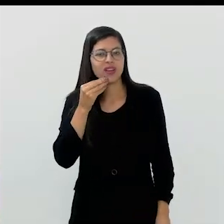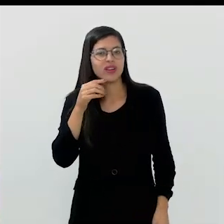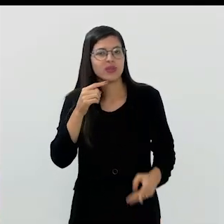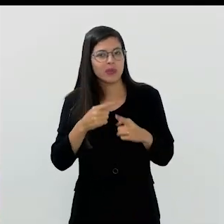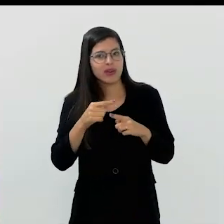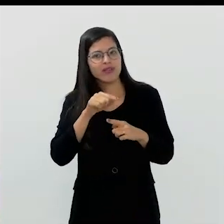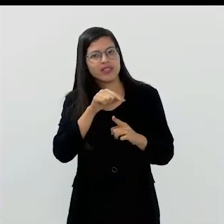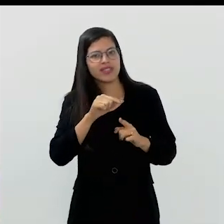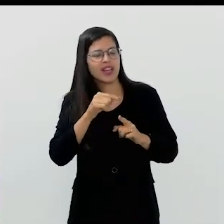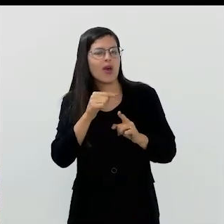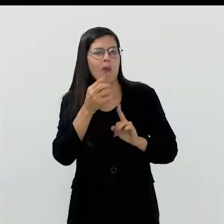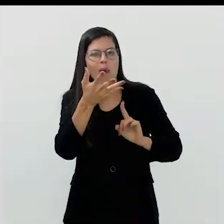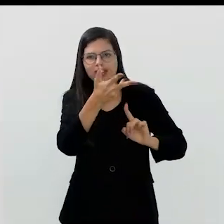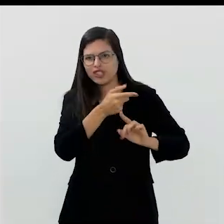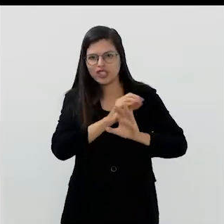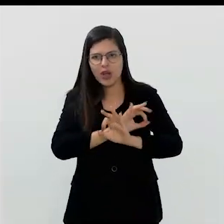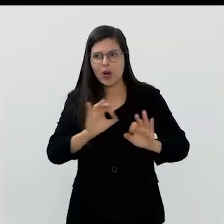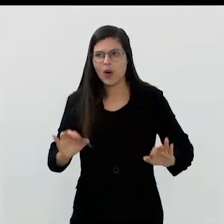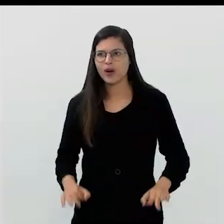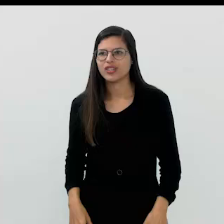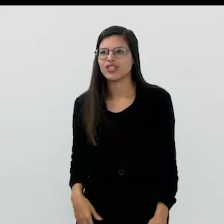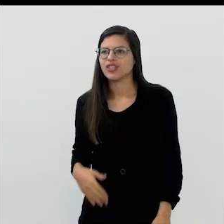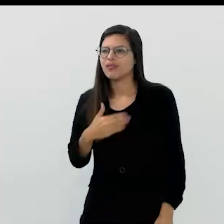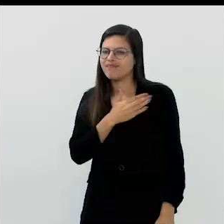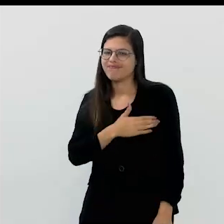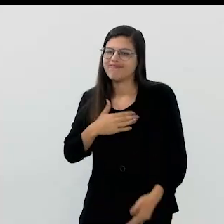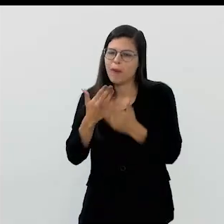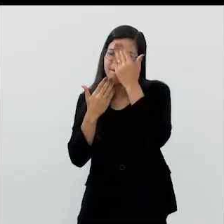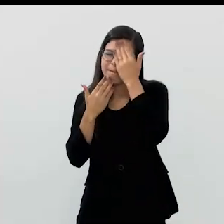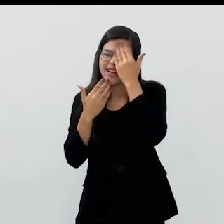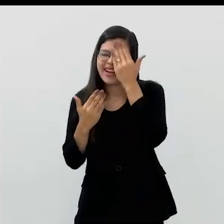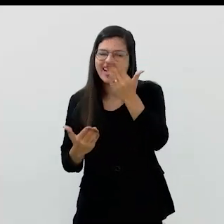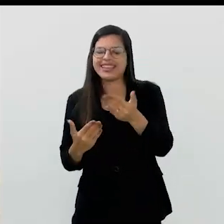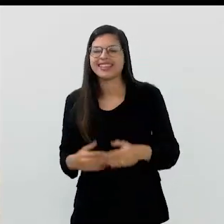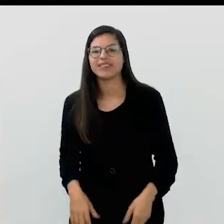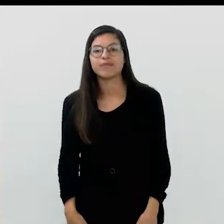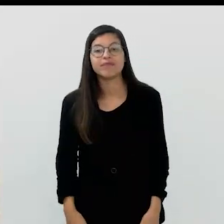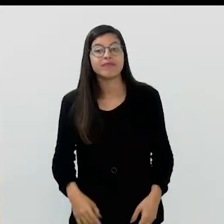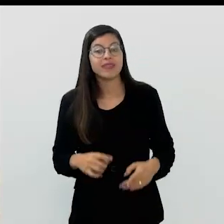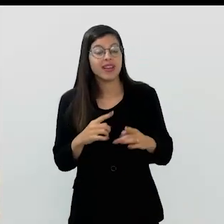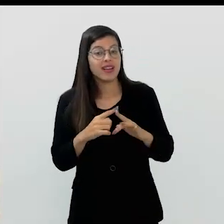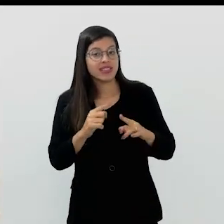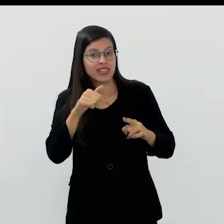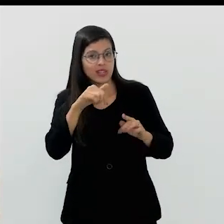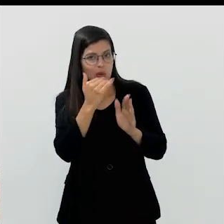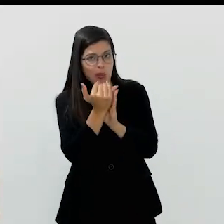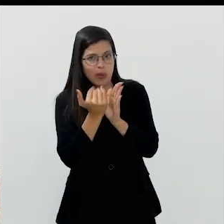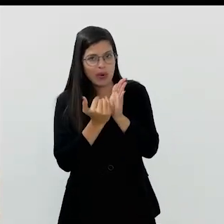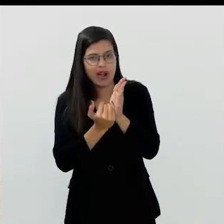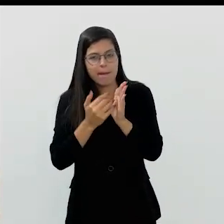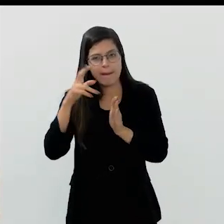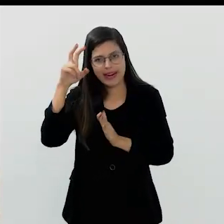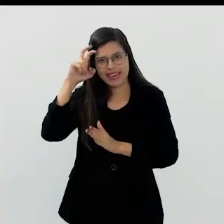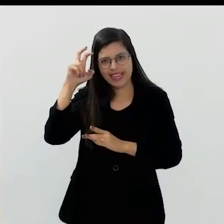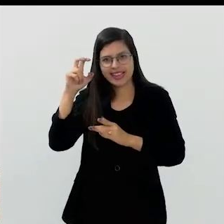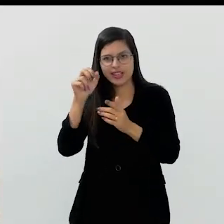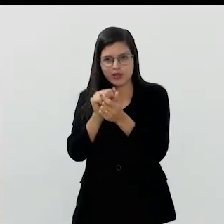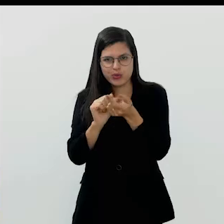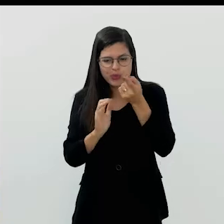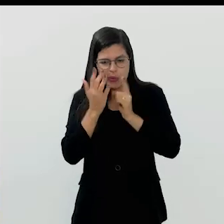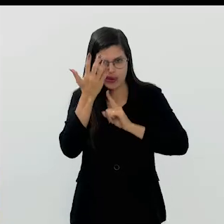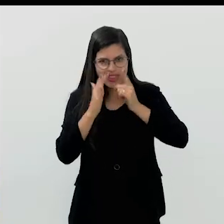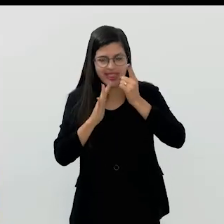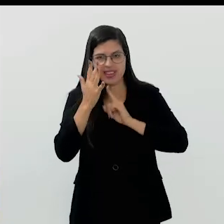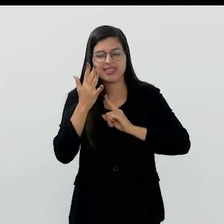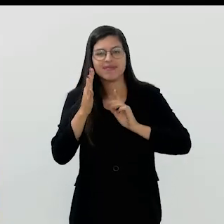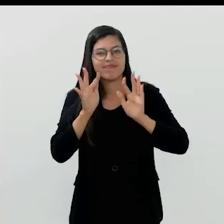porque você é um grande artista. Obrigado, amigo. Obrigado pelo convite e satisfação estar aqui com vocês. Tá, mas aqui no Quintas com Quintais, a gente sempre termina